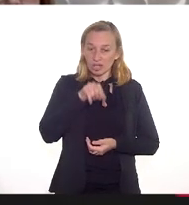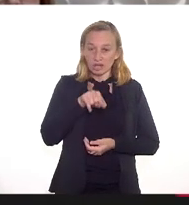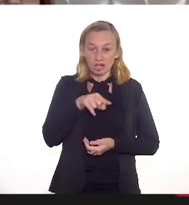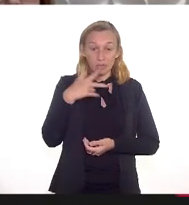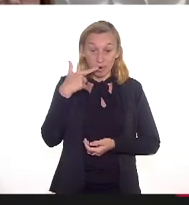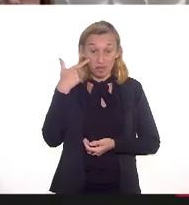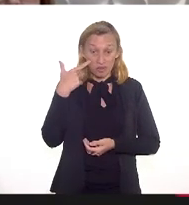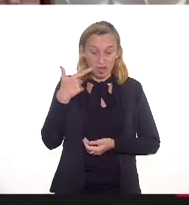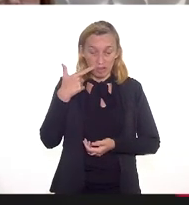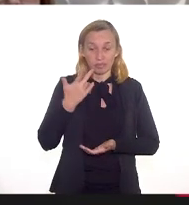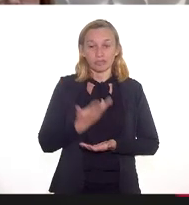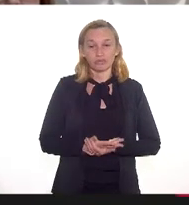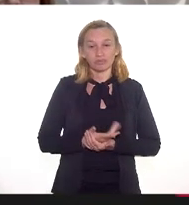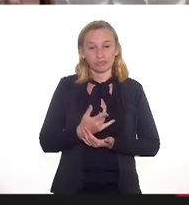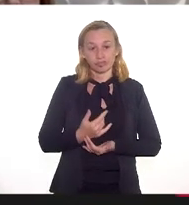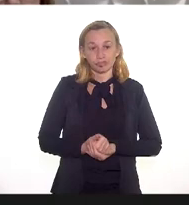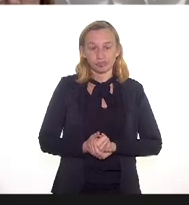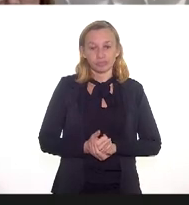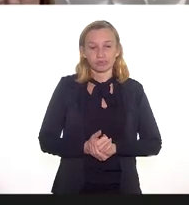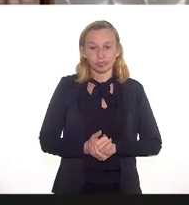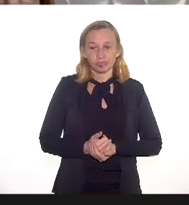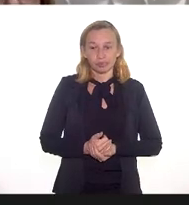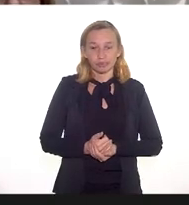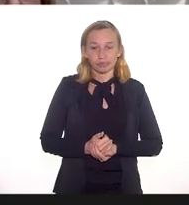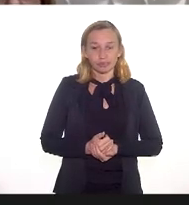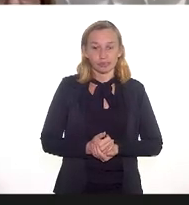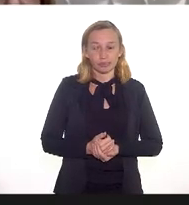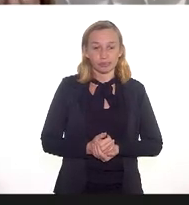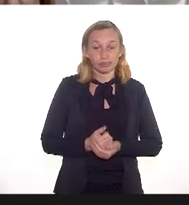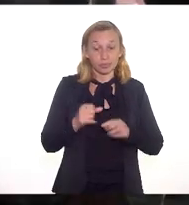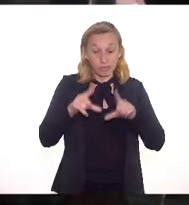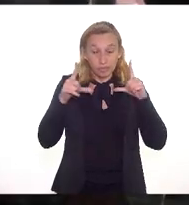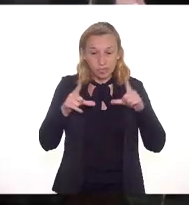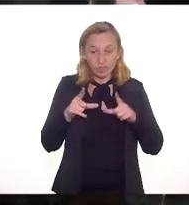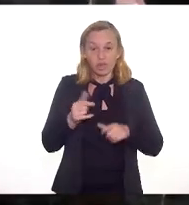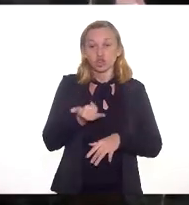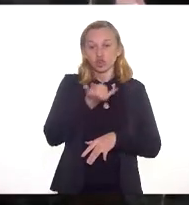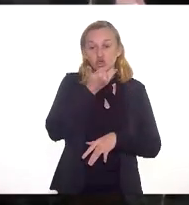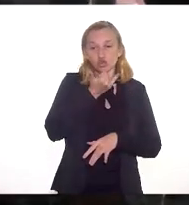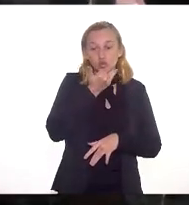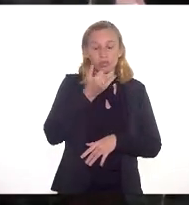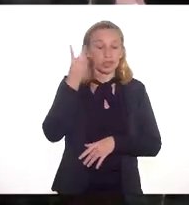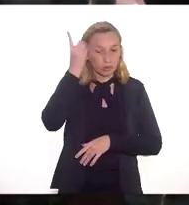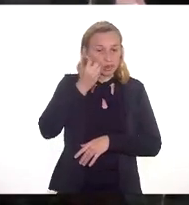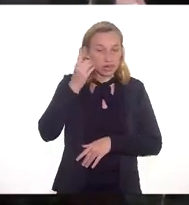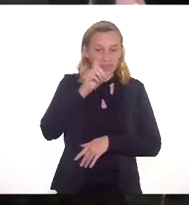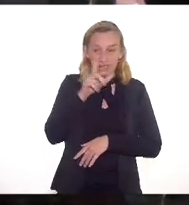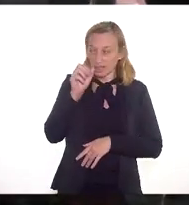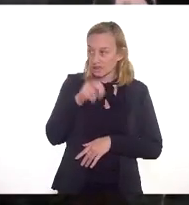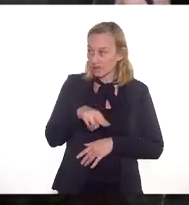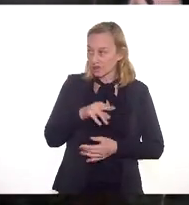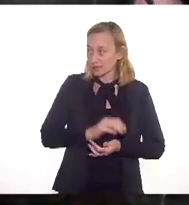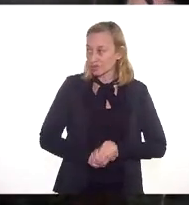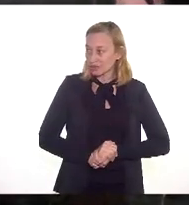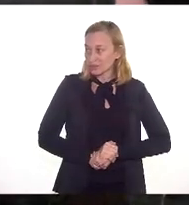está aparecendo. Apareceu agora. Desculpa, deputada Zeidan.